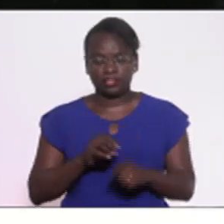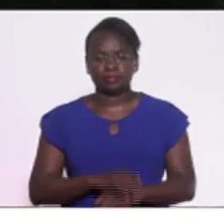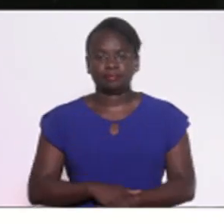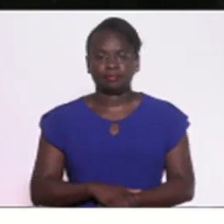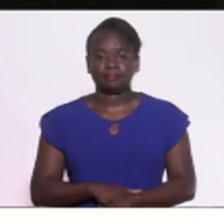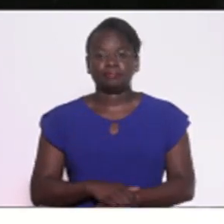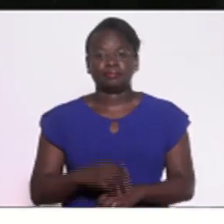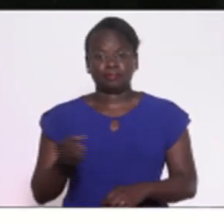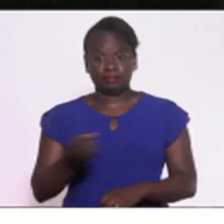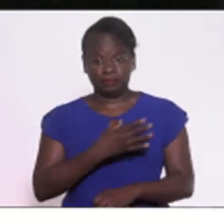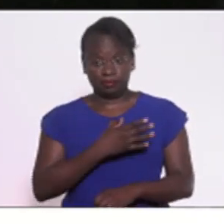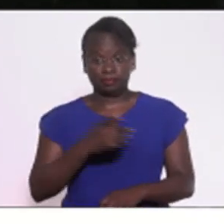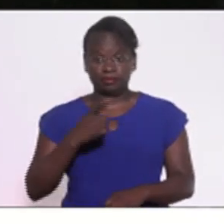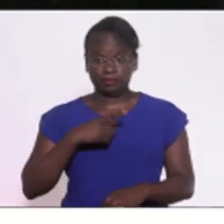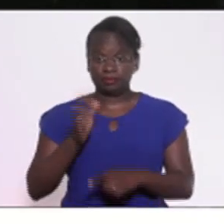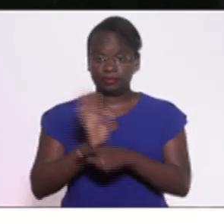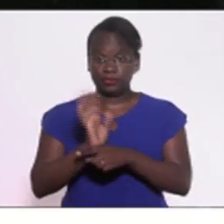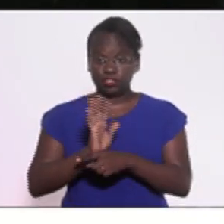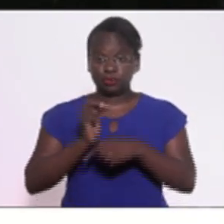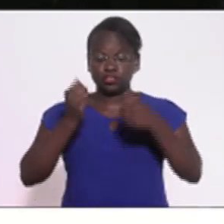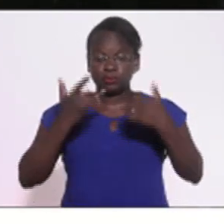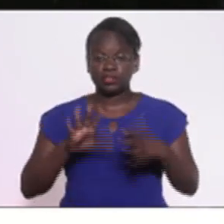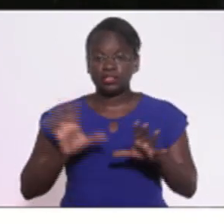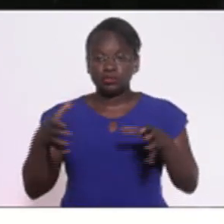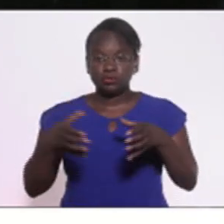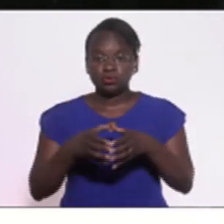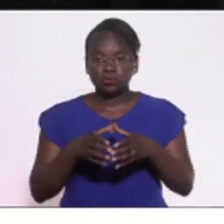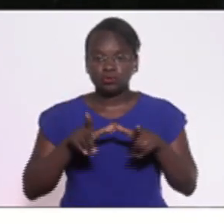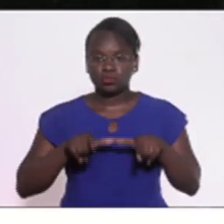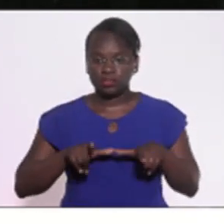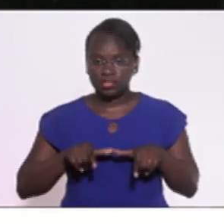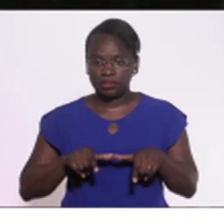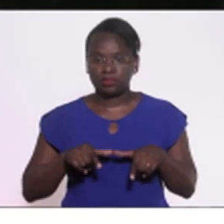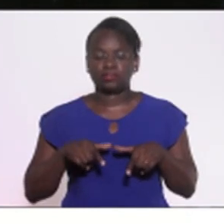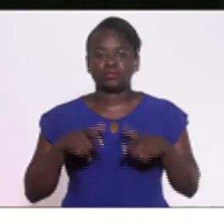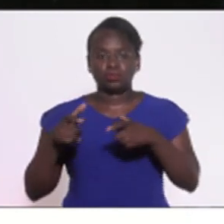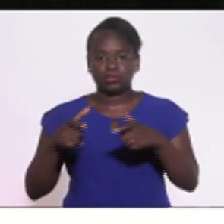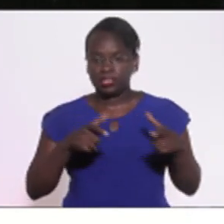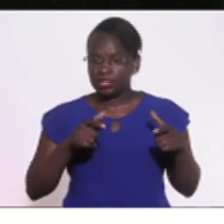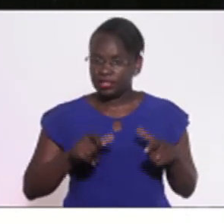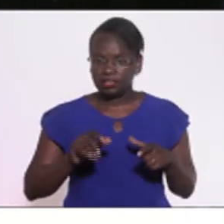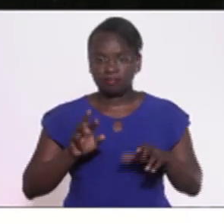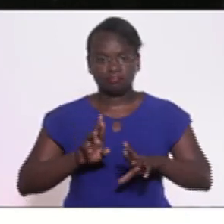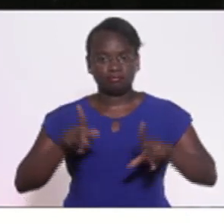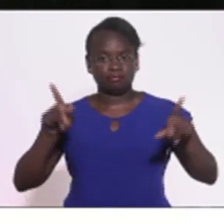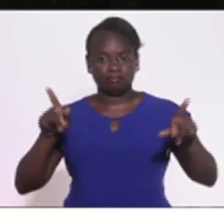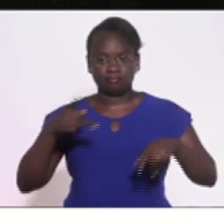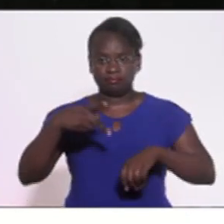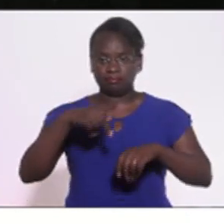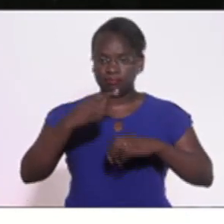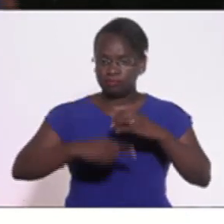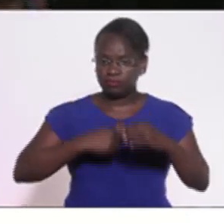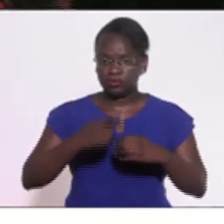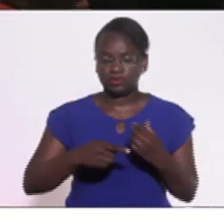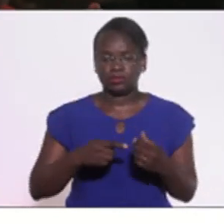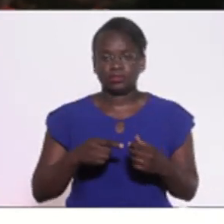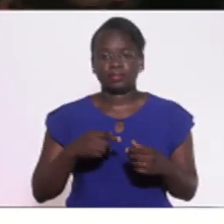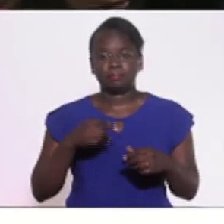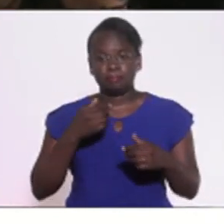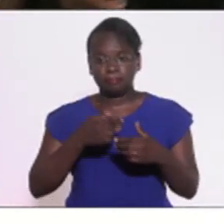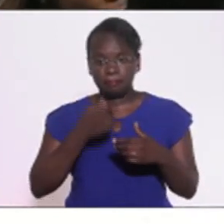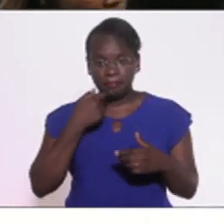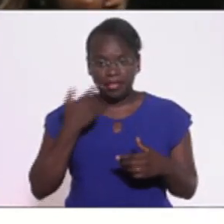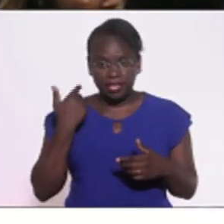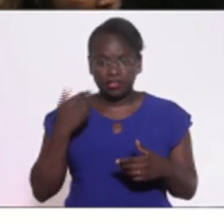Recentemente, vem fazendo filmes sobre comunidades judaicas em locais inesperados do planeta, como a recente